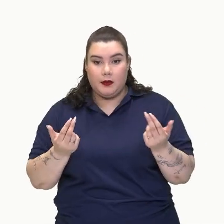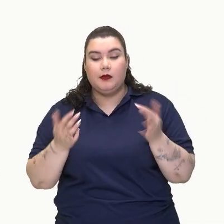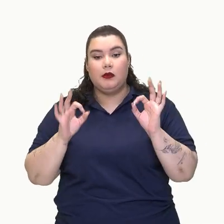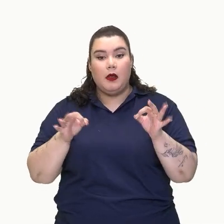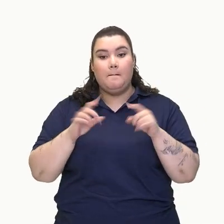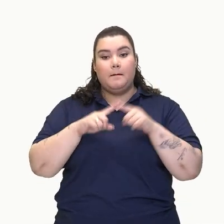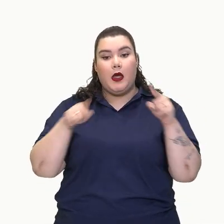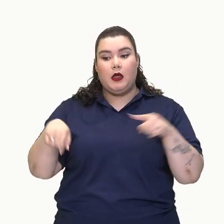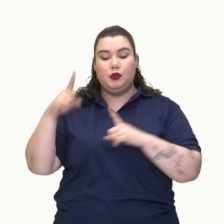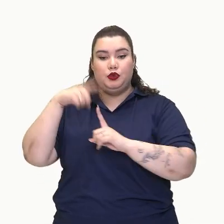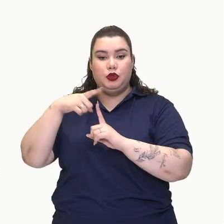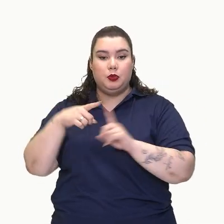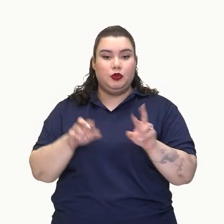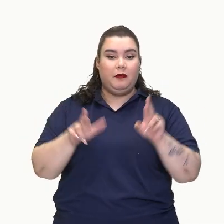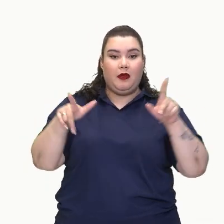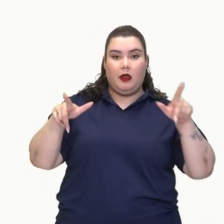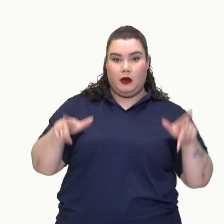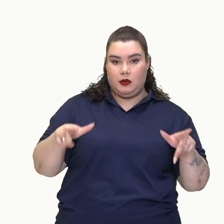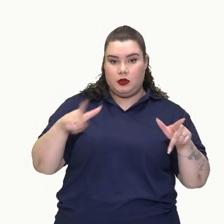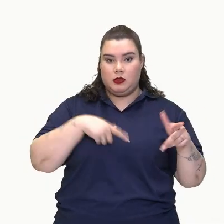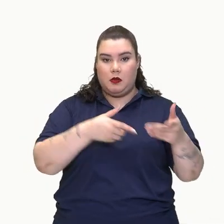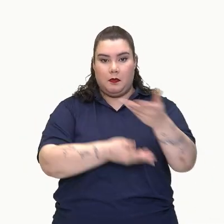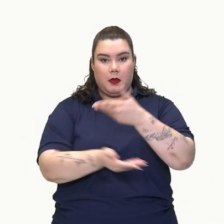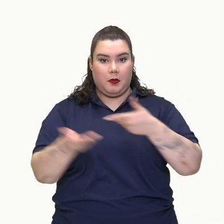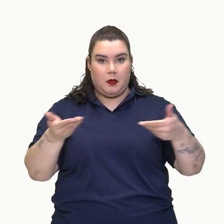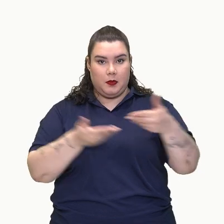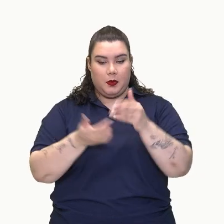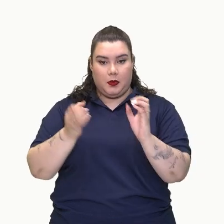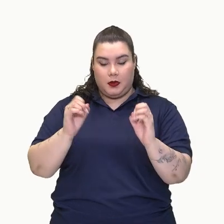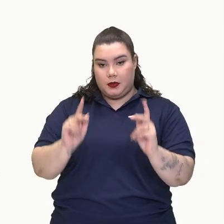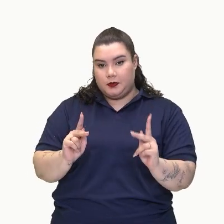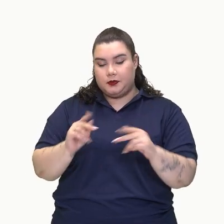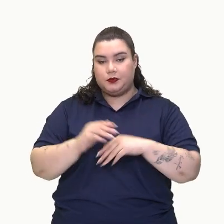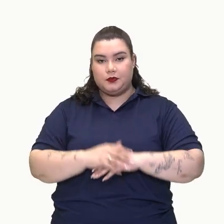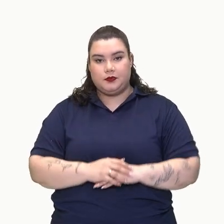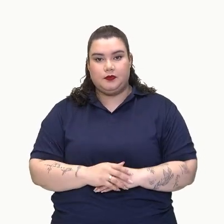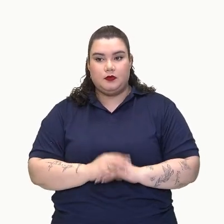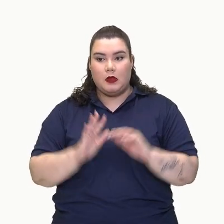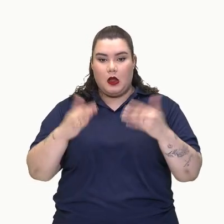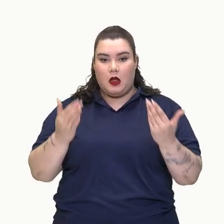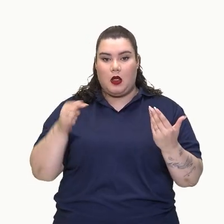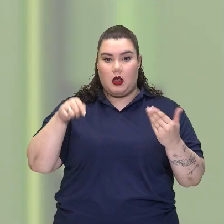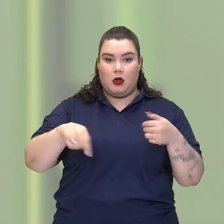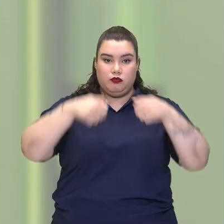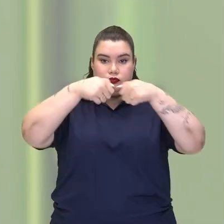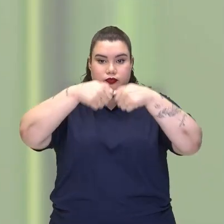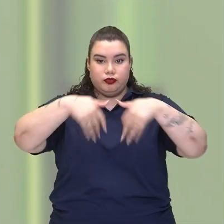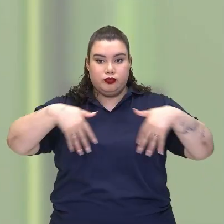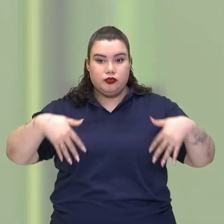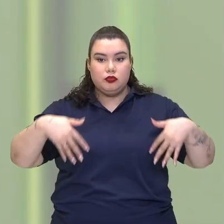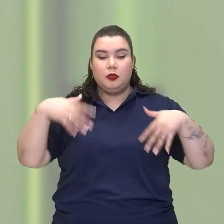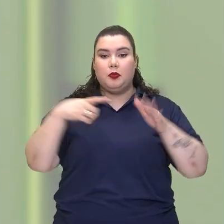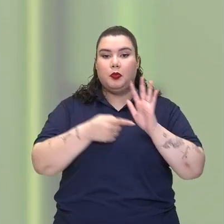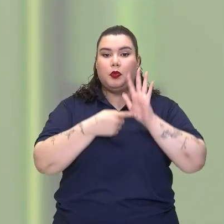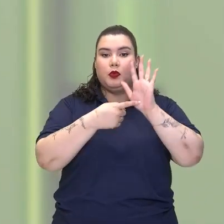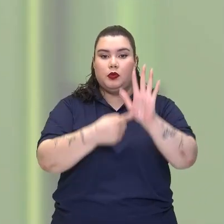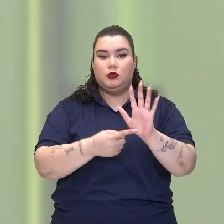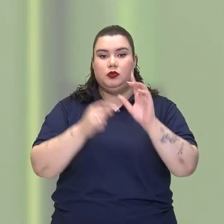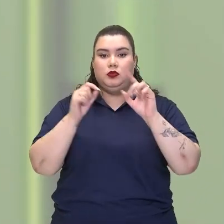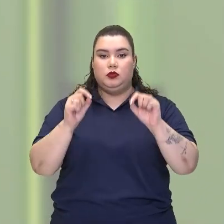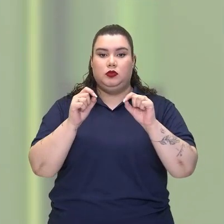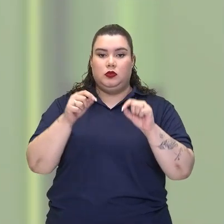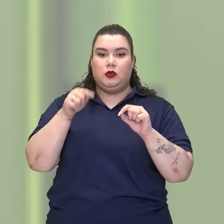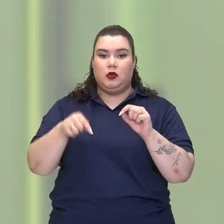diferentes interagindo, tá? Então, esse quadro aí, né, mostrou pra gente essa